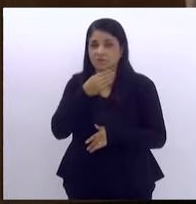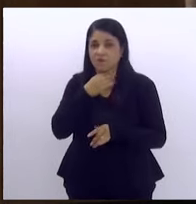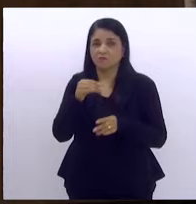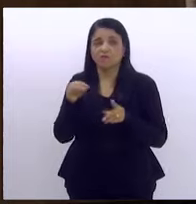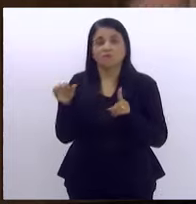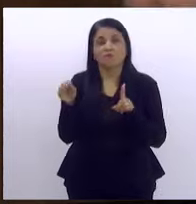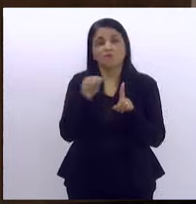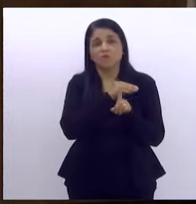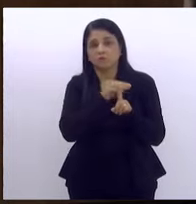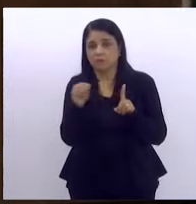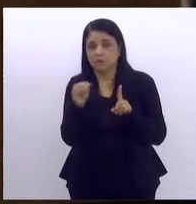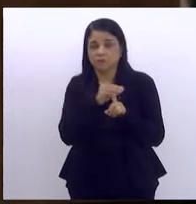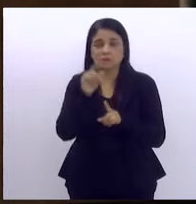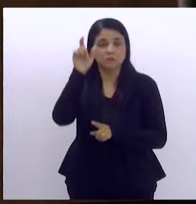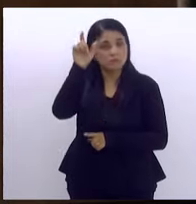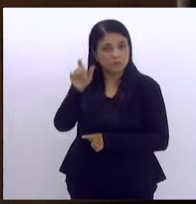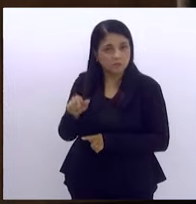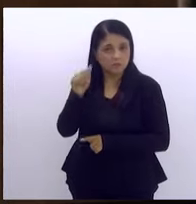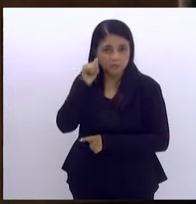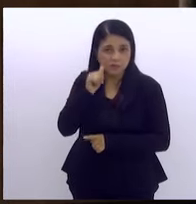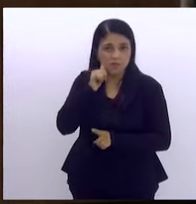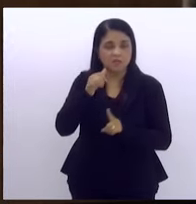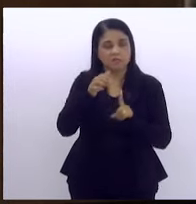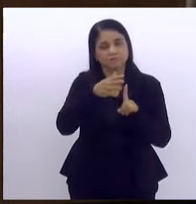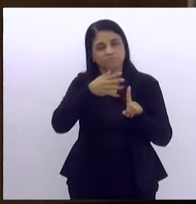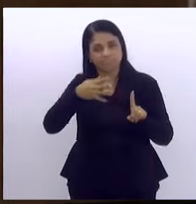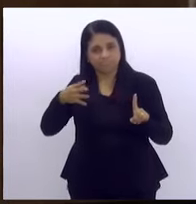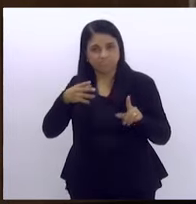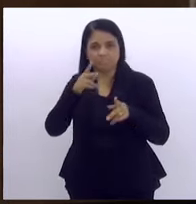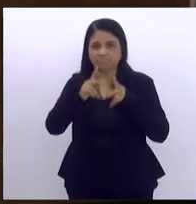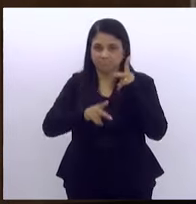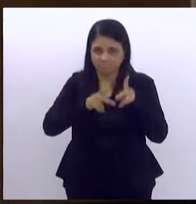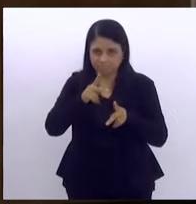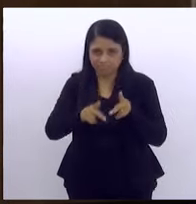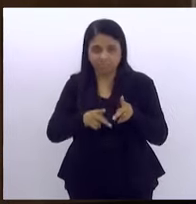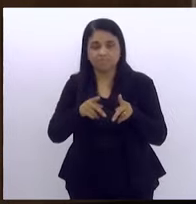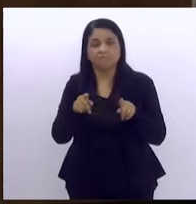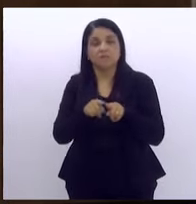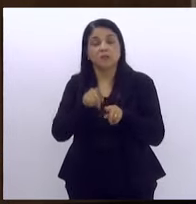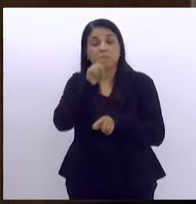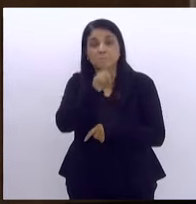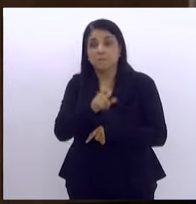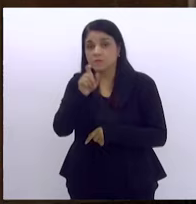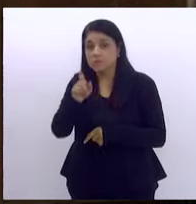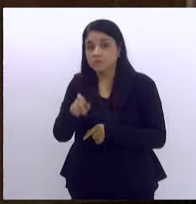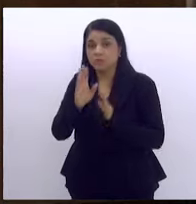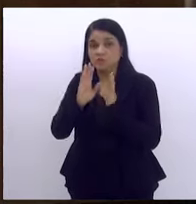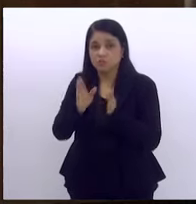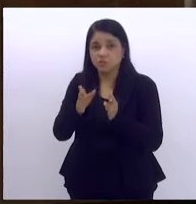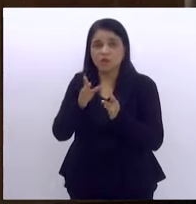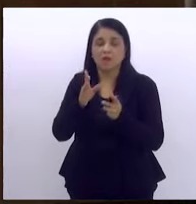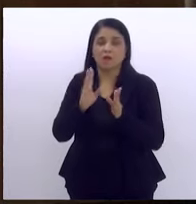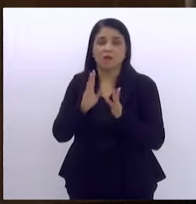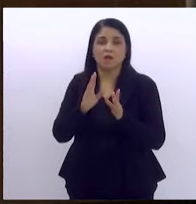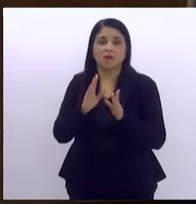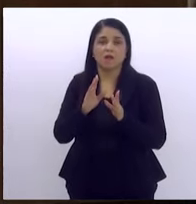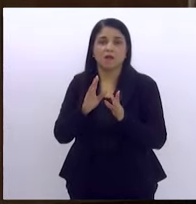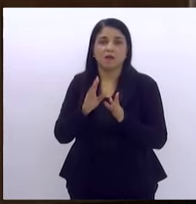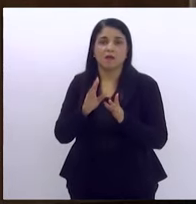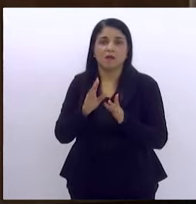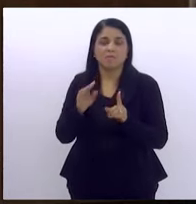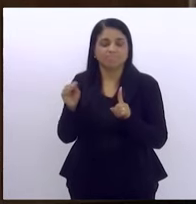ainda maior de mulheres, população LGBTQIA+, de pessoas que já se encontram em situação de